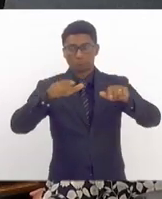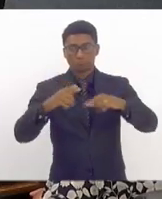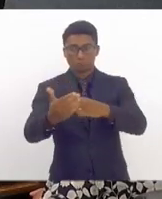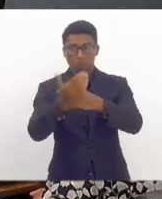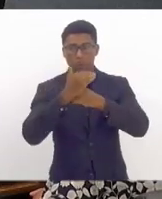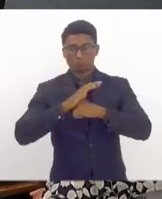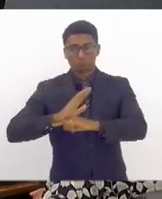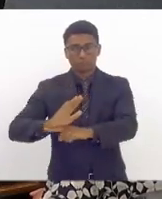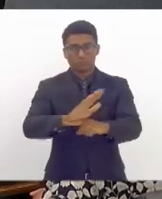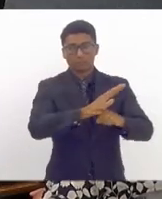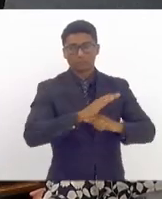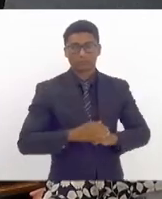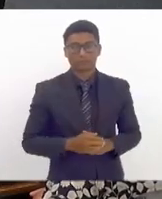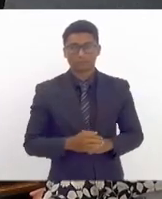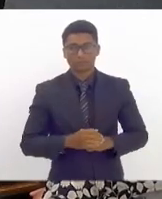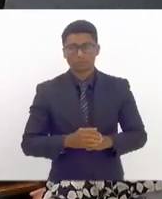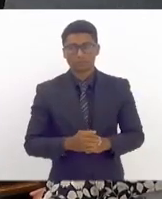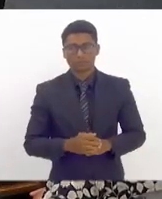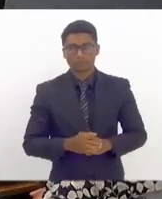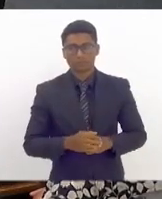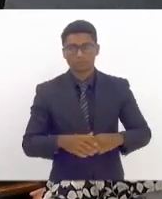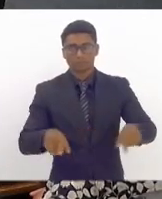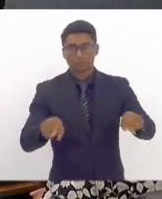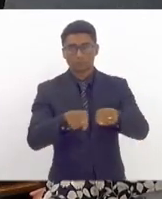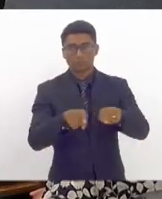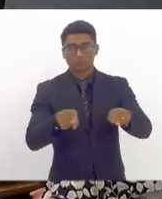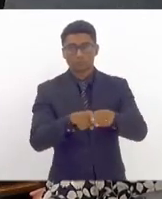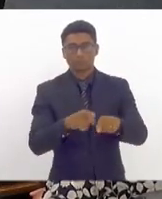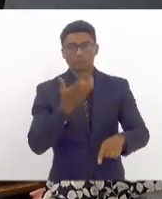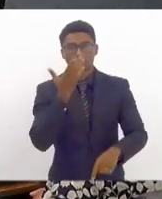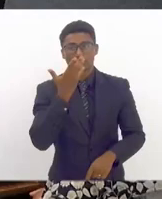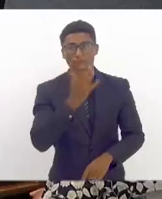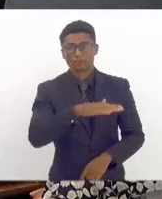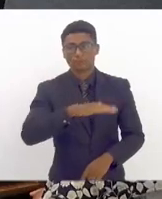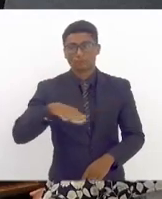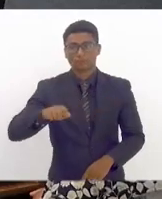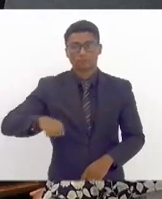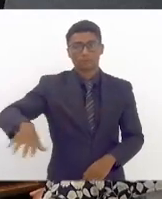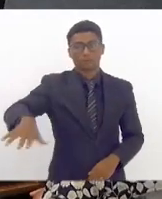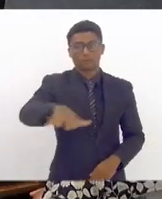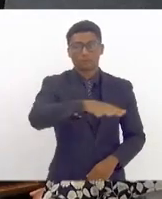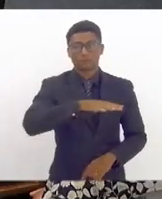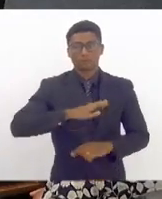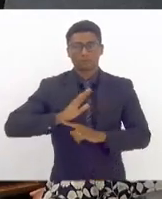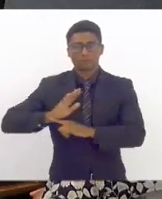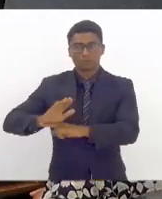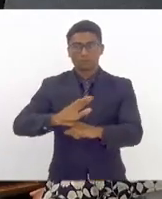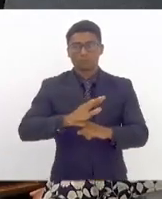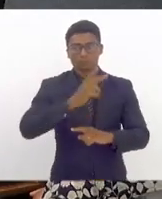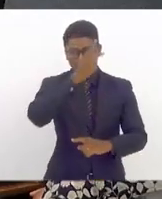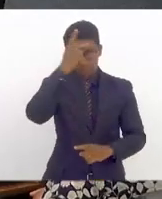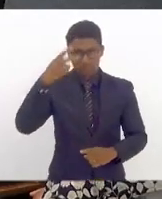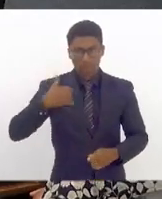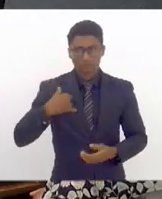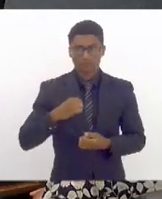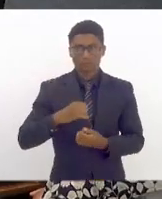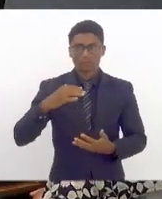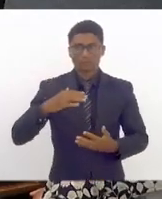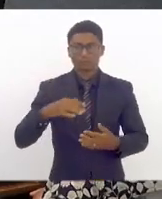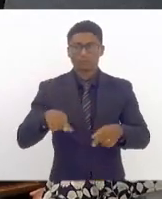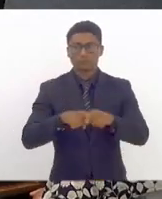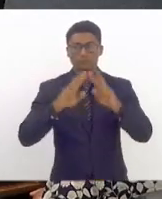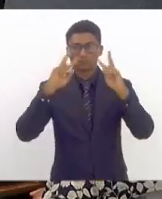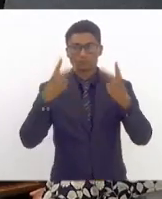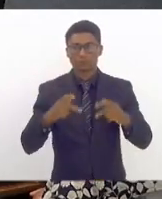favor e a favor de todas as nossas crianças pessoas idosas e todos os